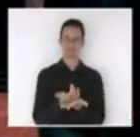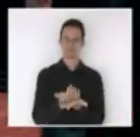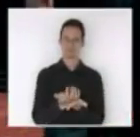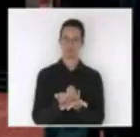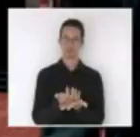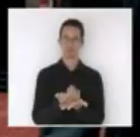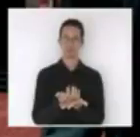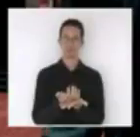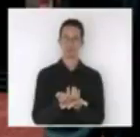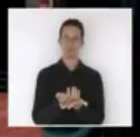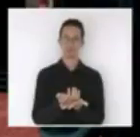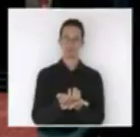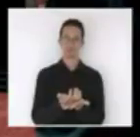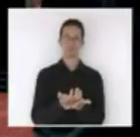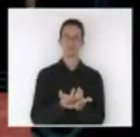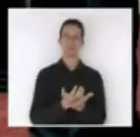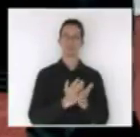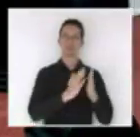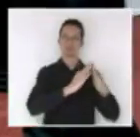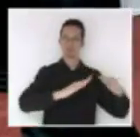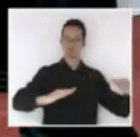Instalou-se o acampamento.